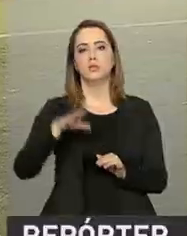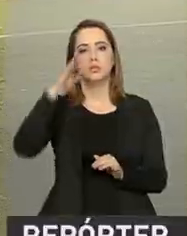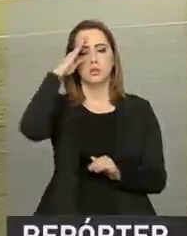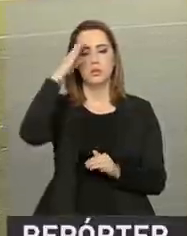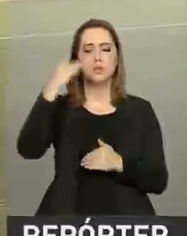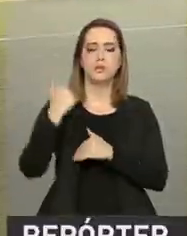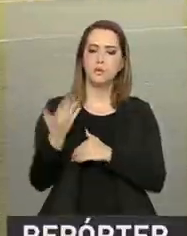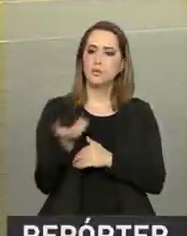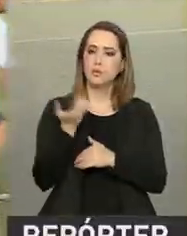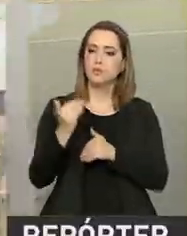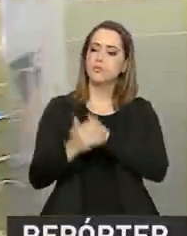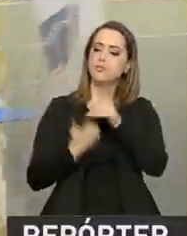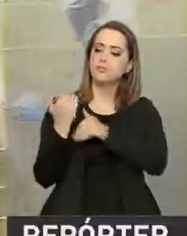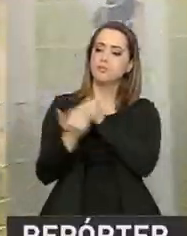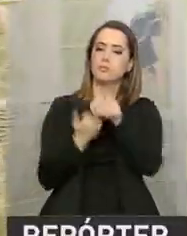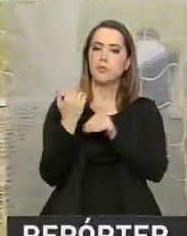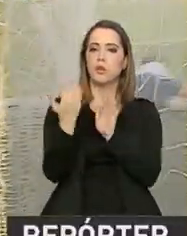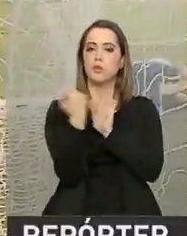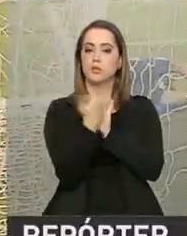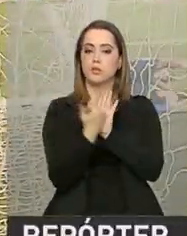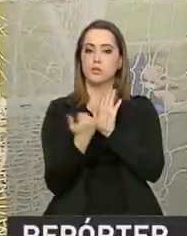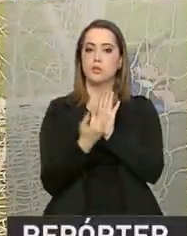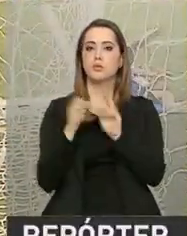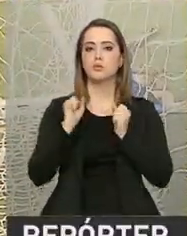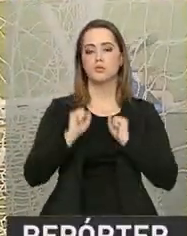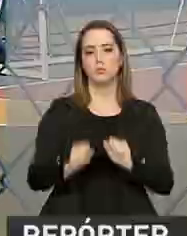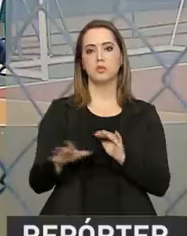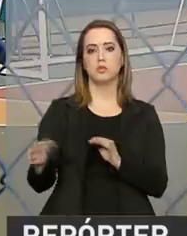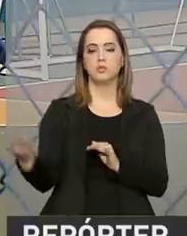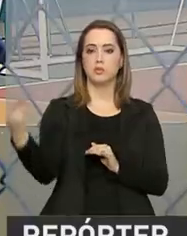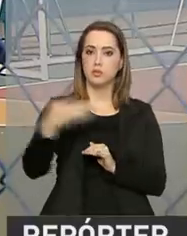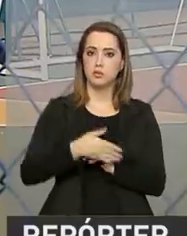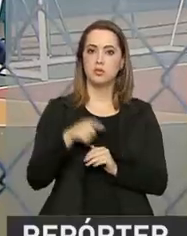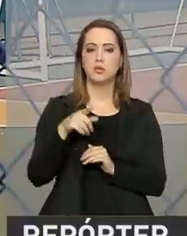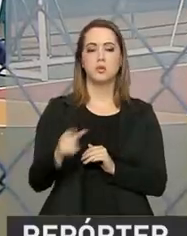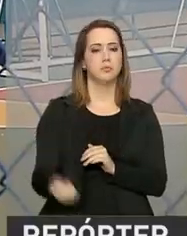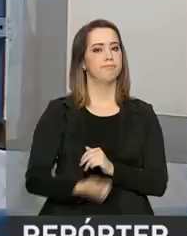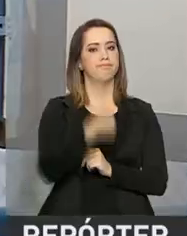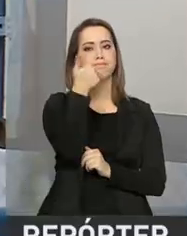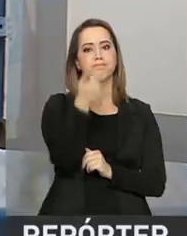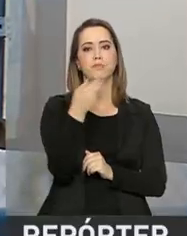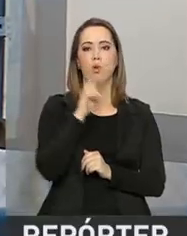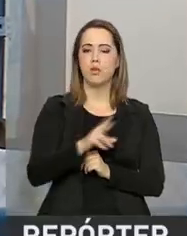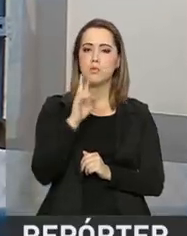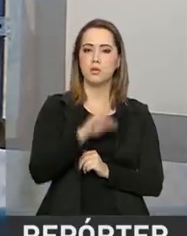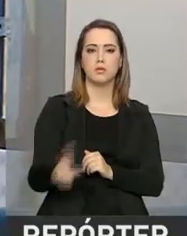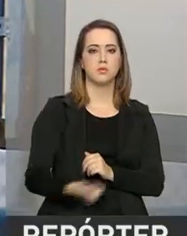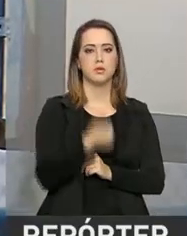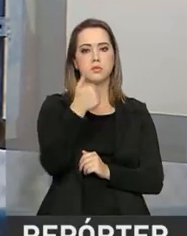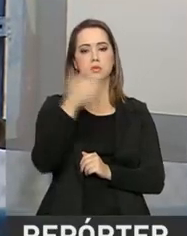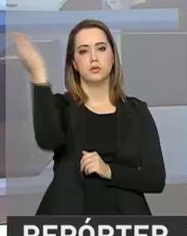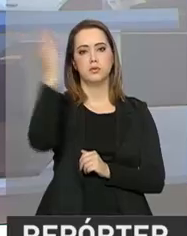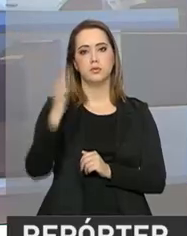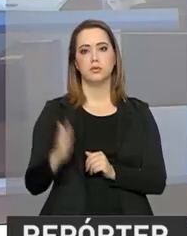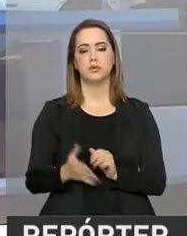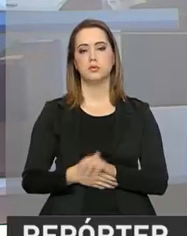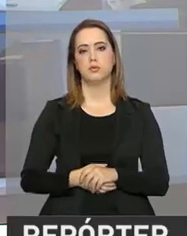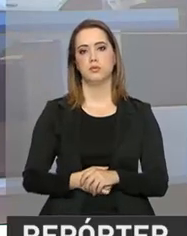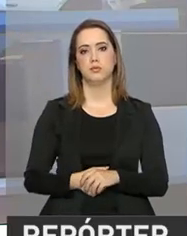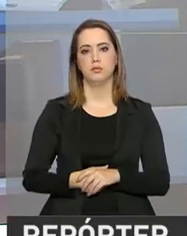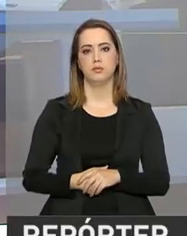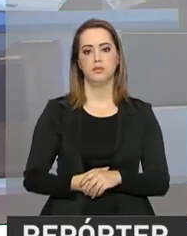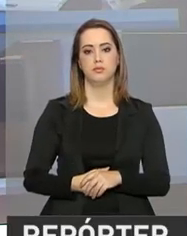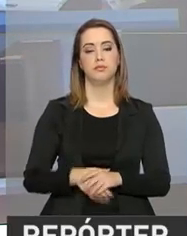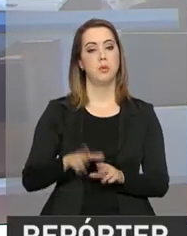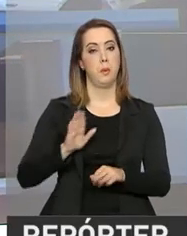pretendem continuar para que esse programa possa trazer mais frutos ainda para o Brasil propriamente dito.